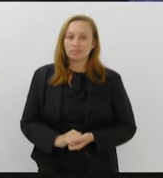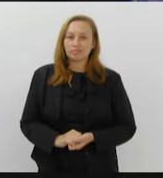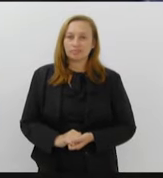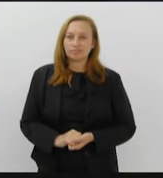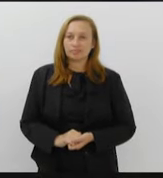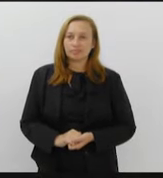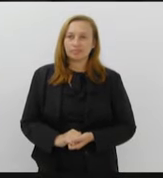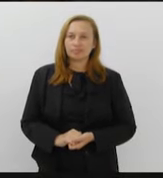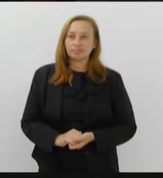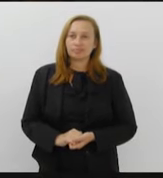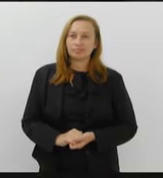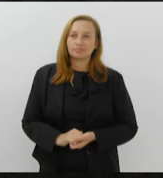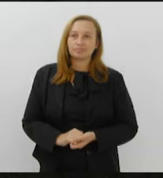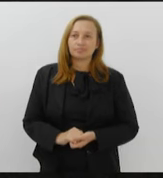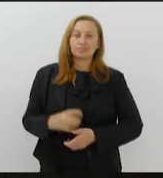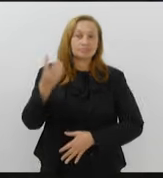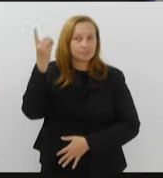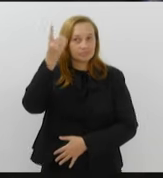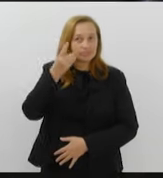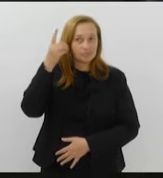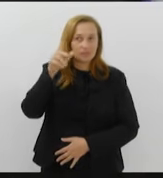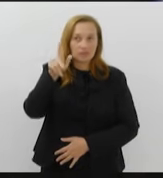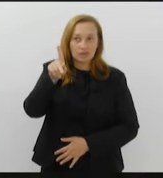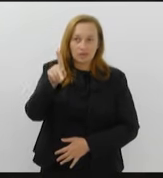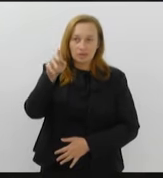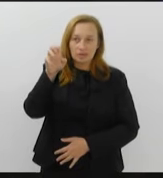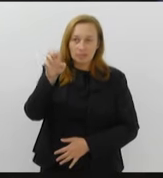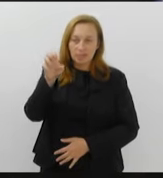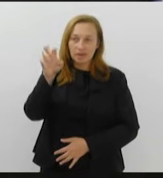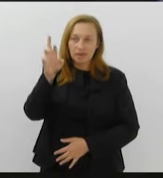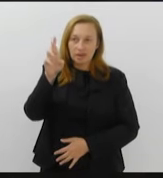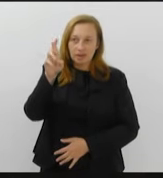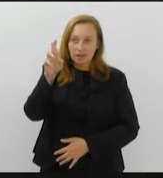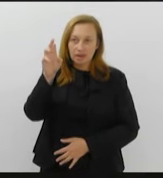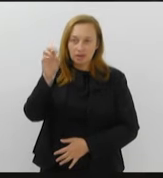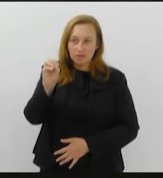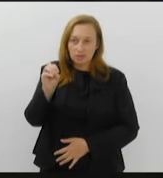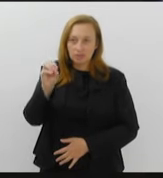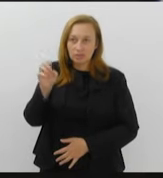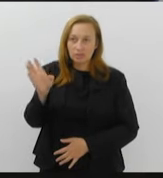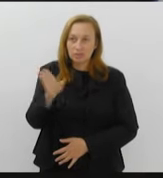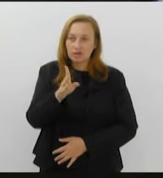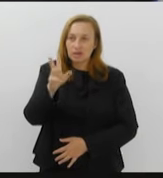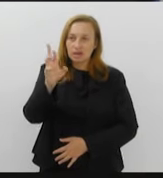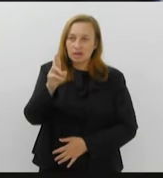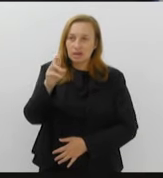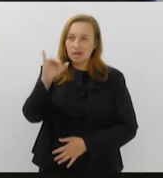Nosso nobre deputado Pedro Ricardo. Nosso nobre deputado Pedro